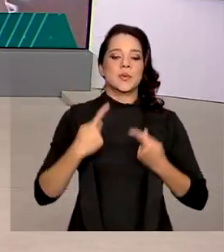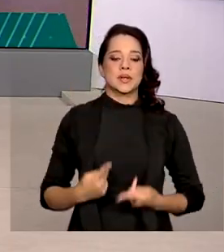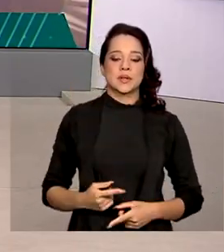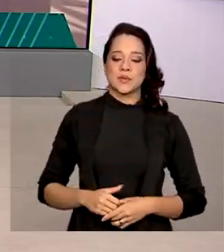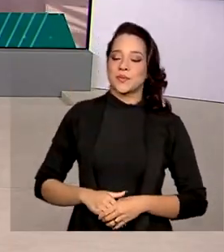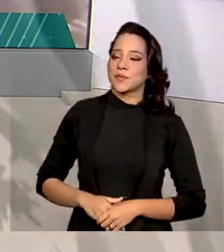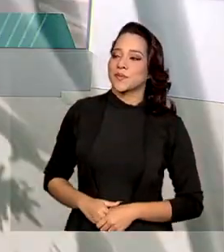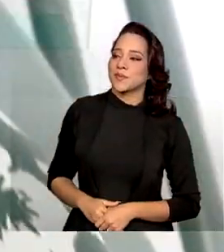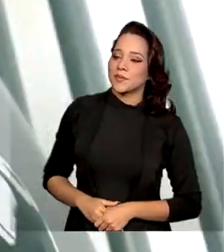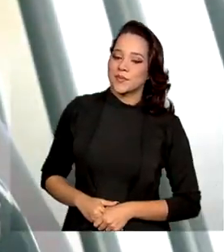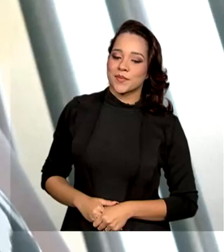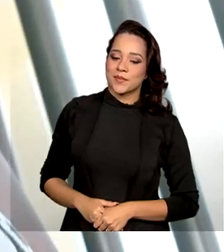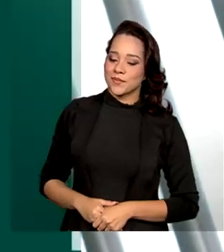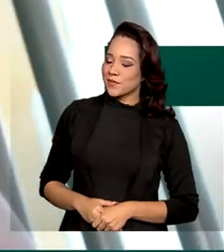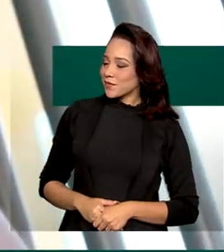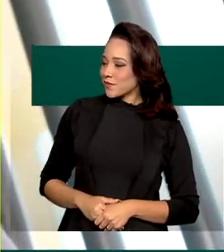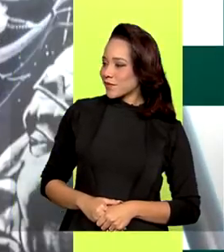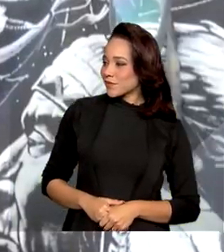Direitos Humanos.